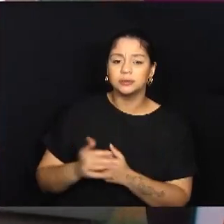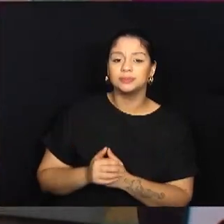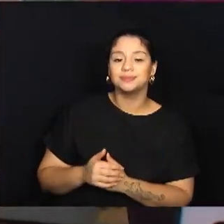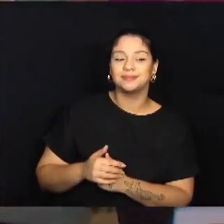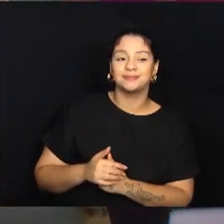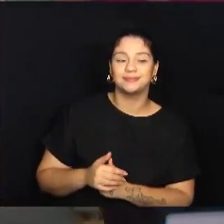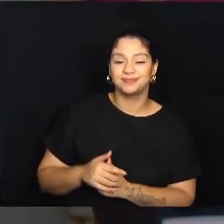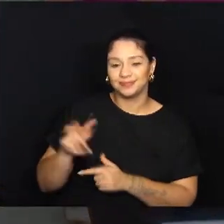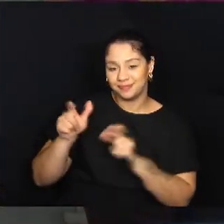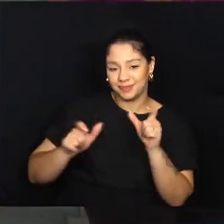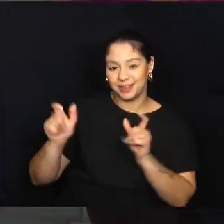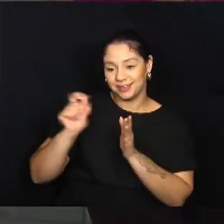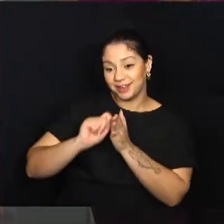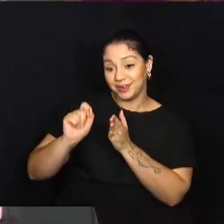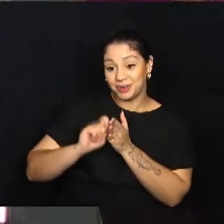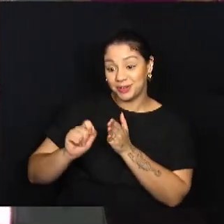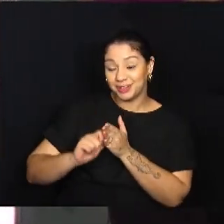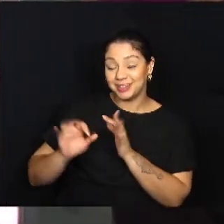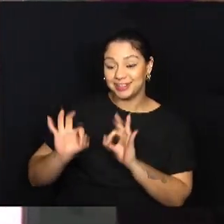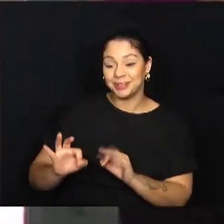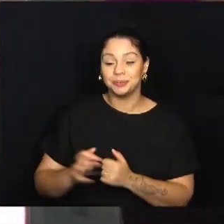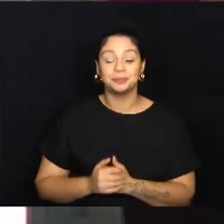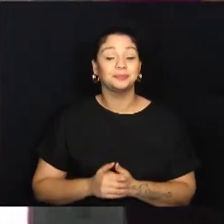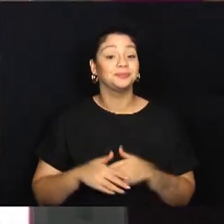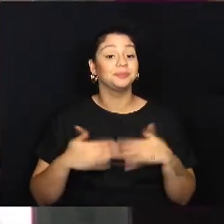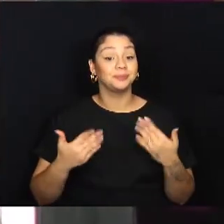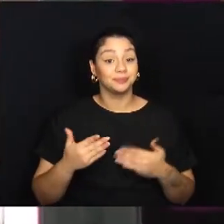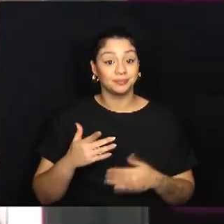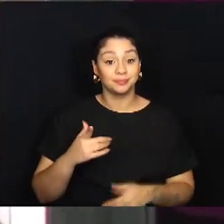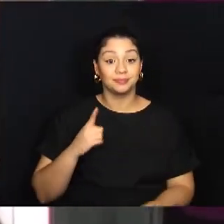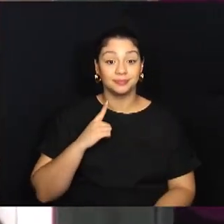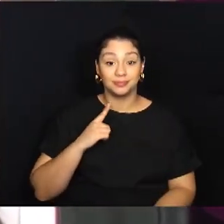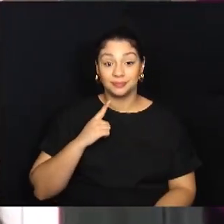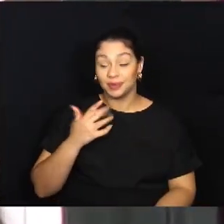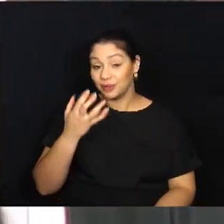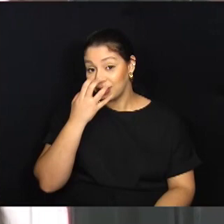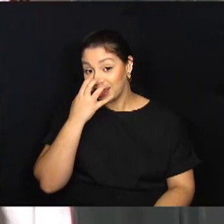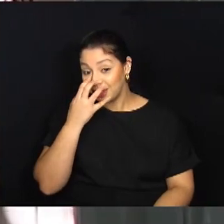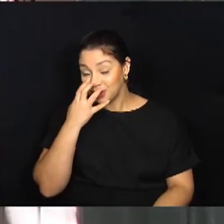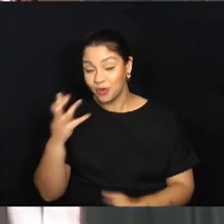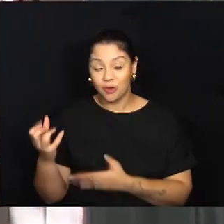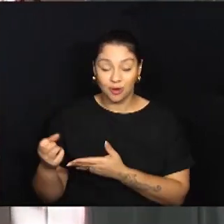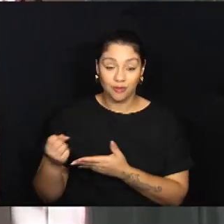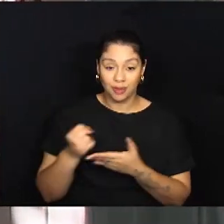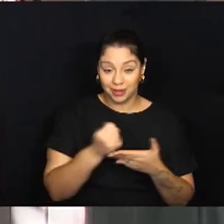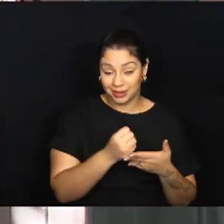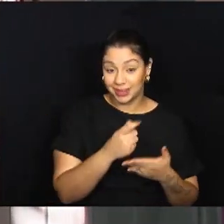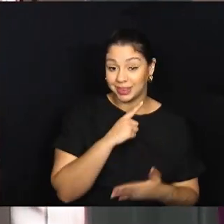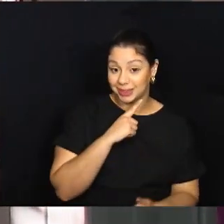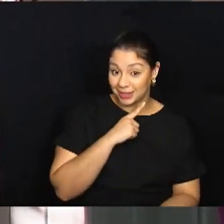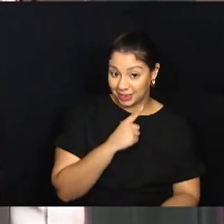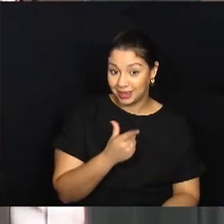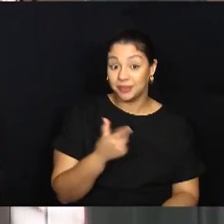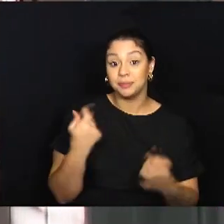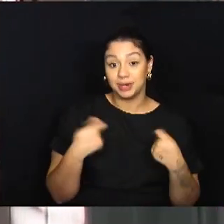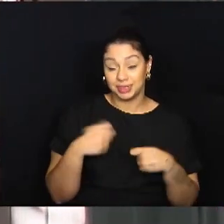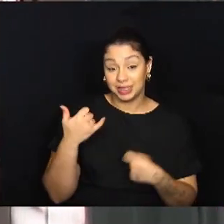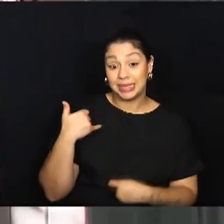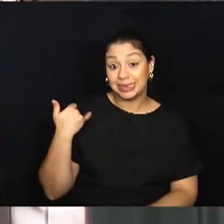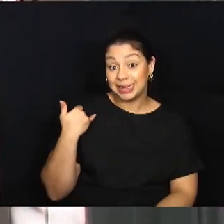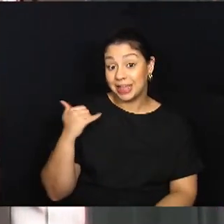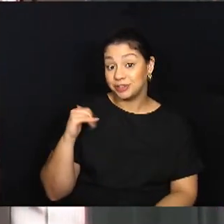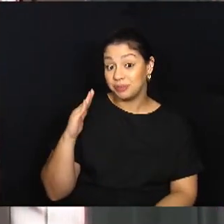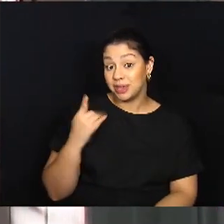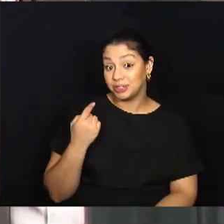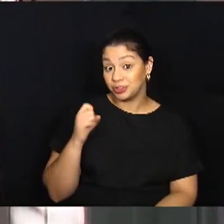para o pessoal anotar direitinho. Tá, então pega seu pet, vem para os consultórios, tem que ser maior de 18